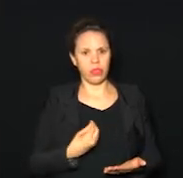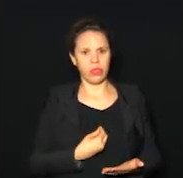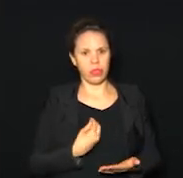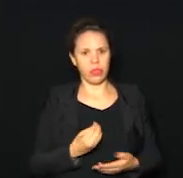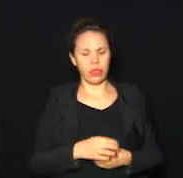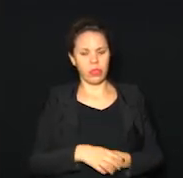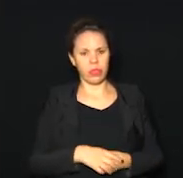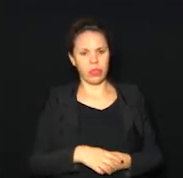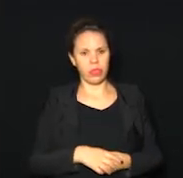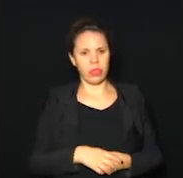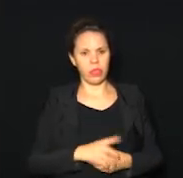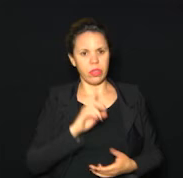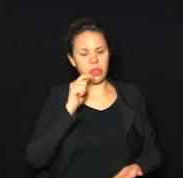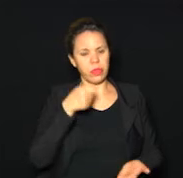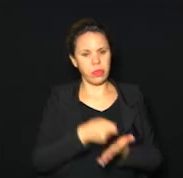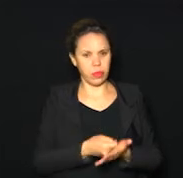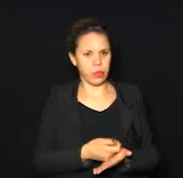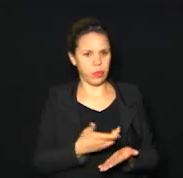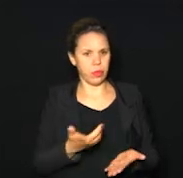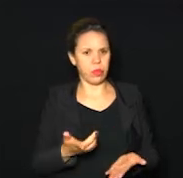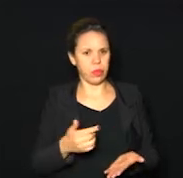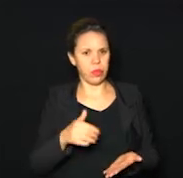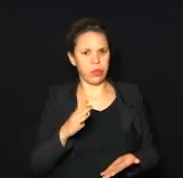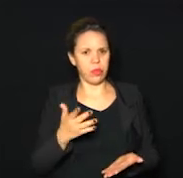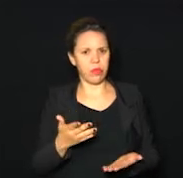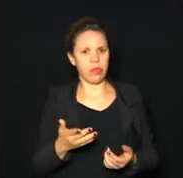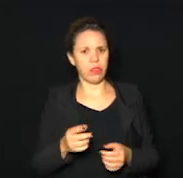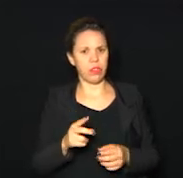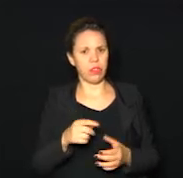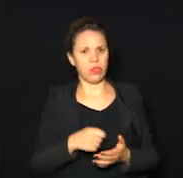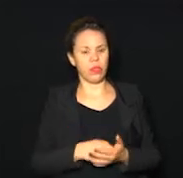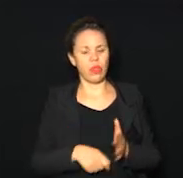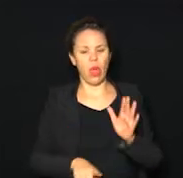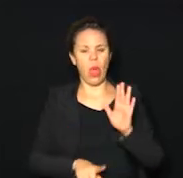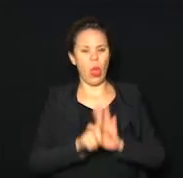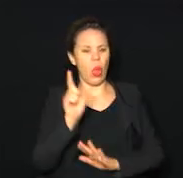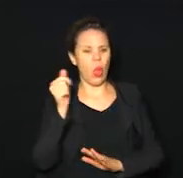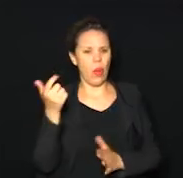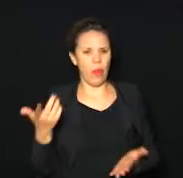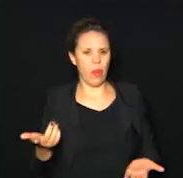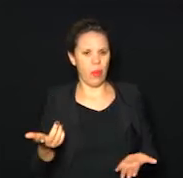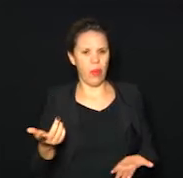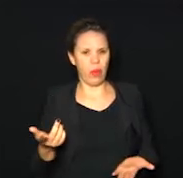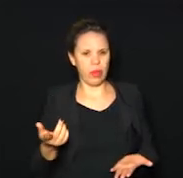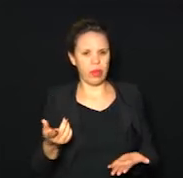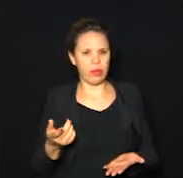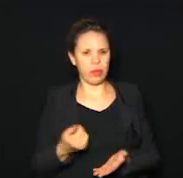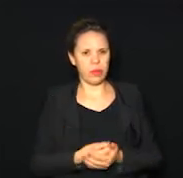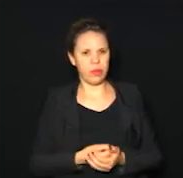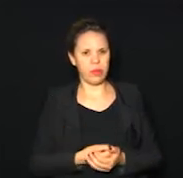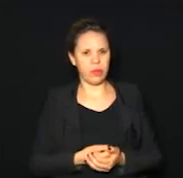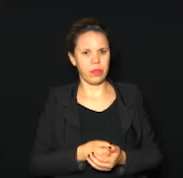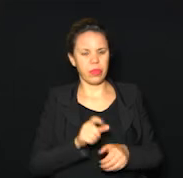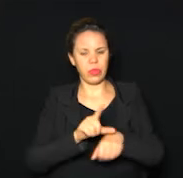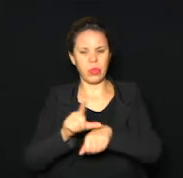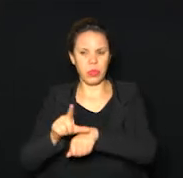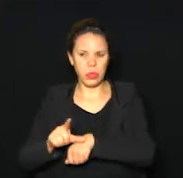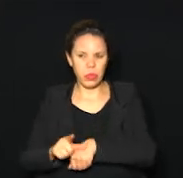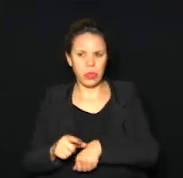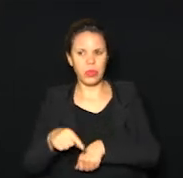ainda tomam decisões mais baseadas em lucros, mais baseadas em comércio, se vai lucrar, se